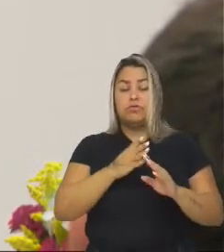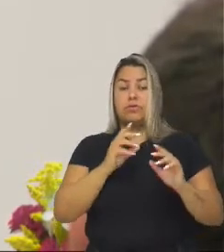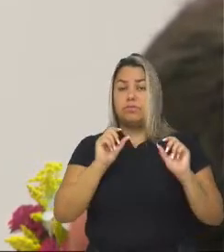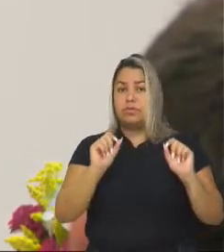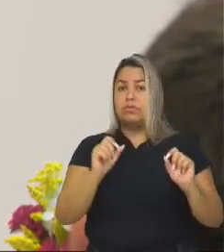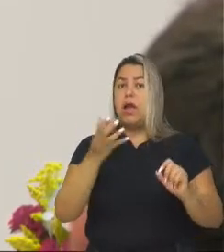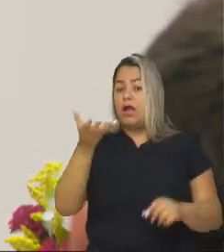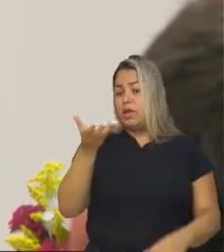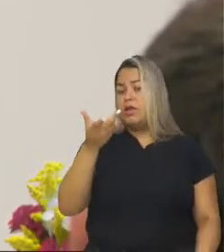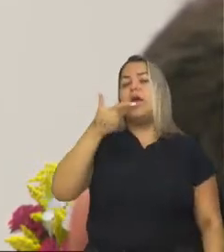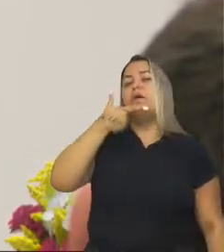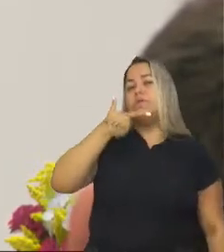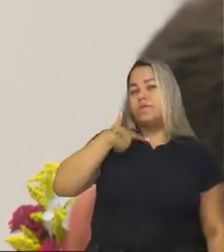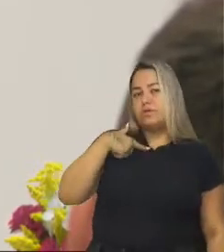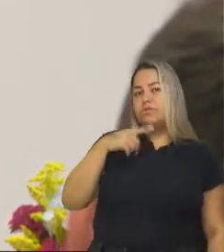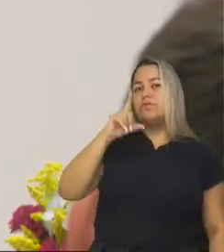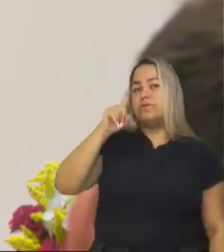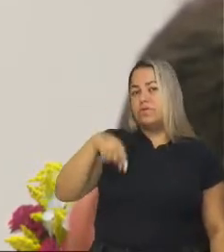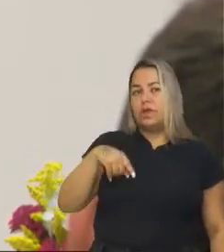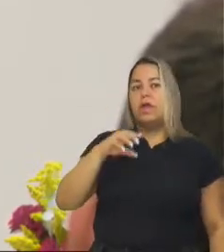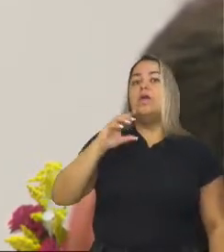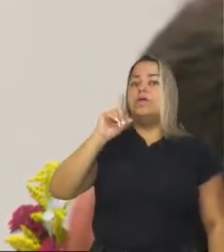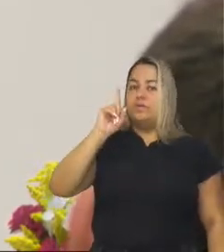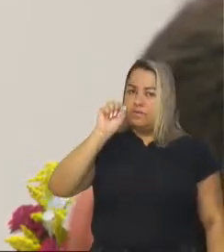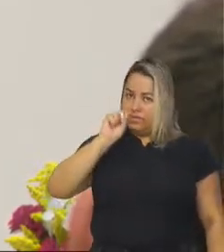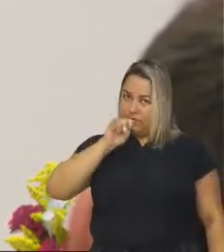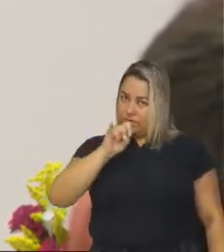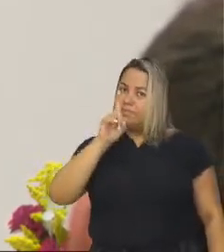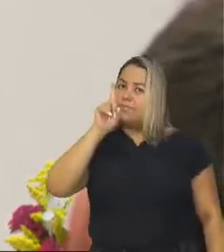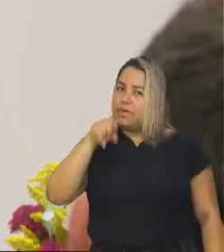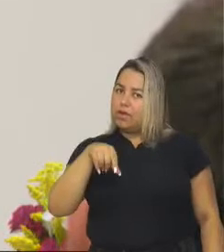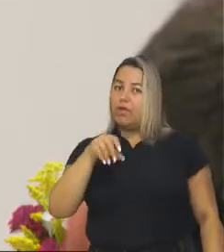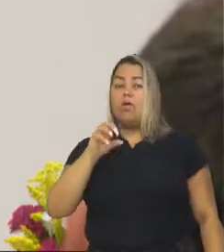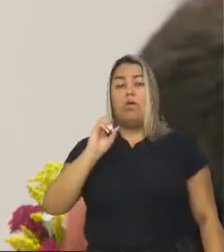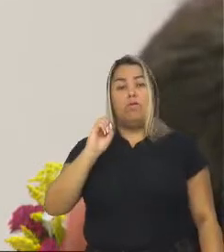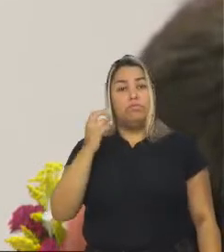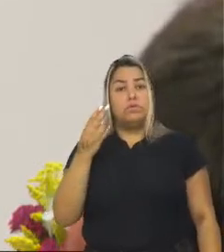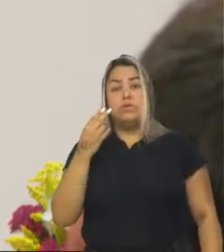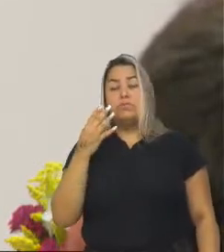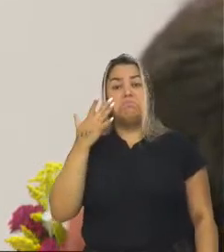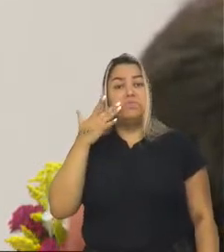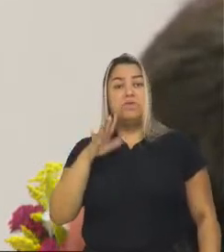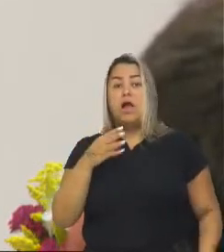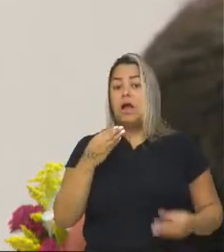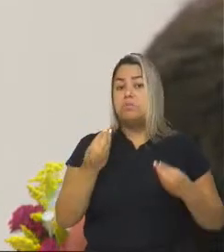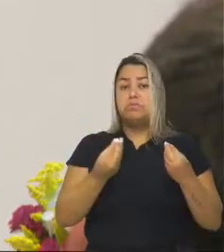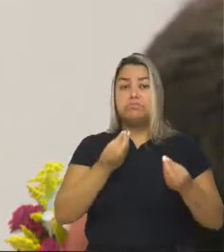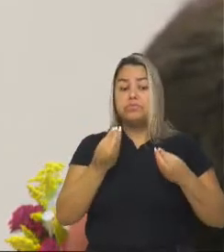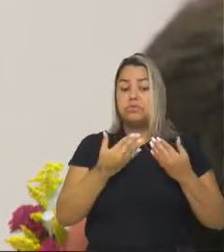ligado a querer ser. Se é, é. É, e você não sabe como isso começa.